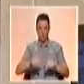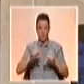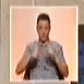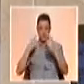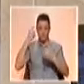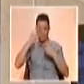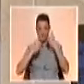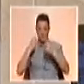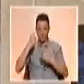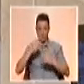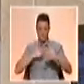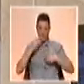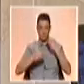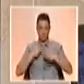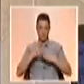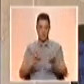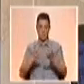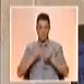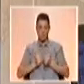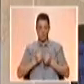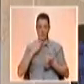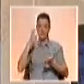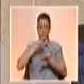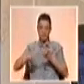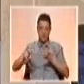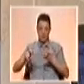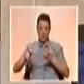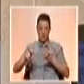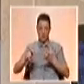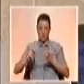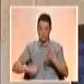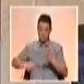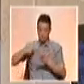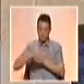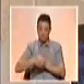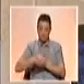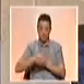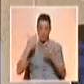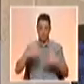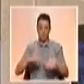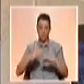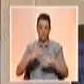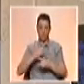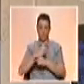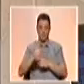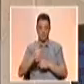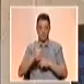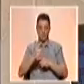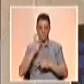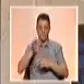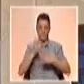penso que há maior preocupação na poupança, se calhar, de energia, porque nos sai mais do bolso, do que propriamente com a